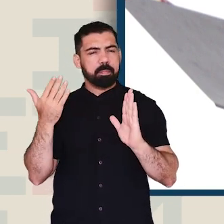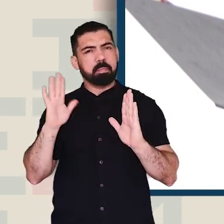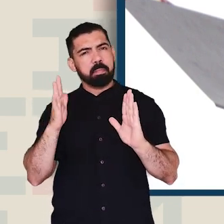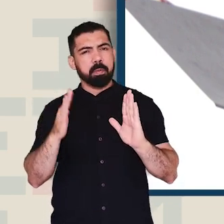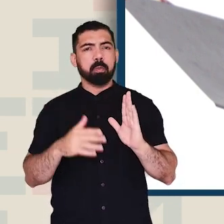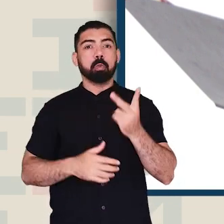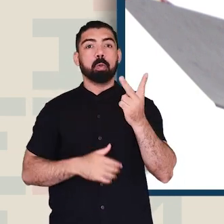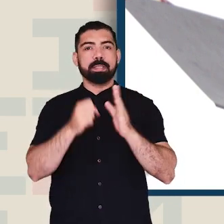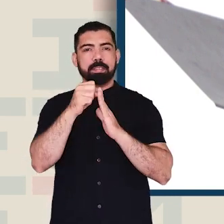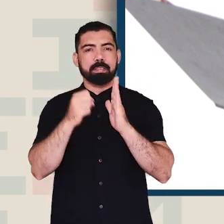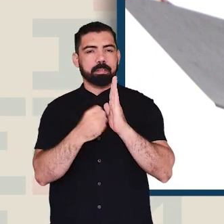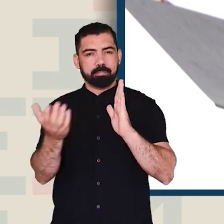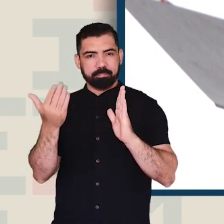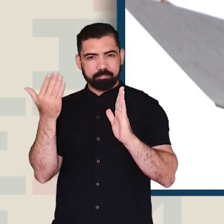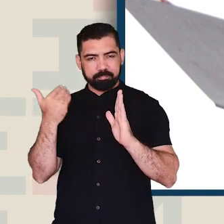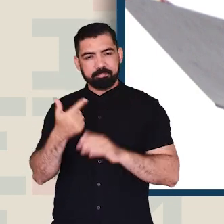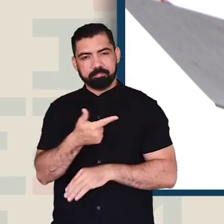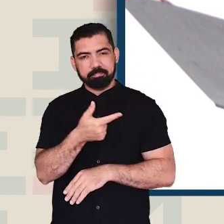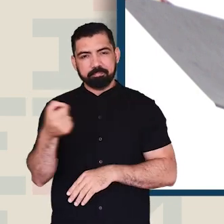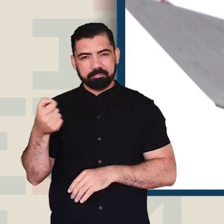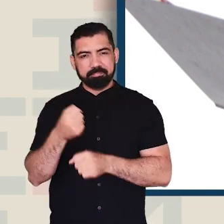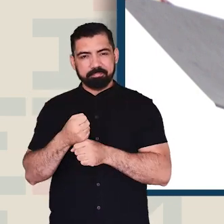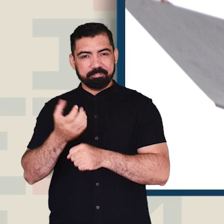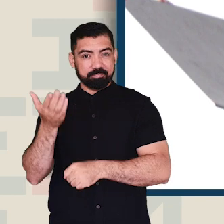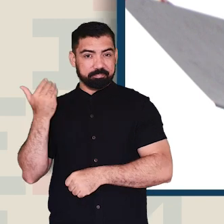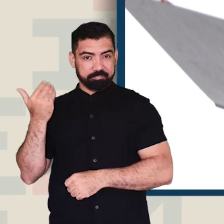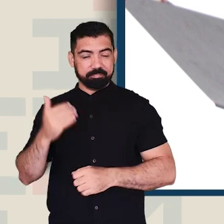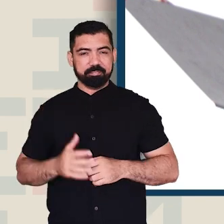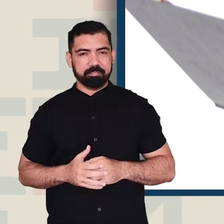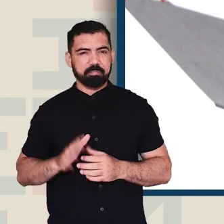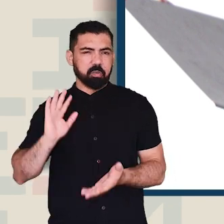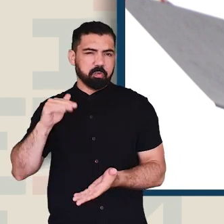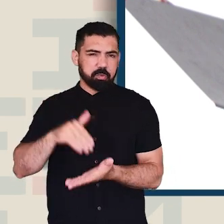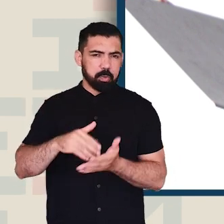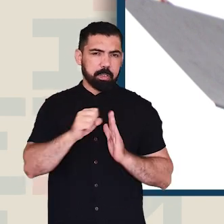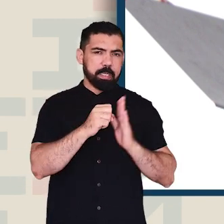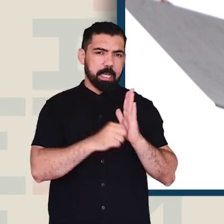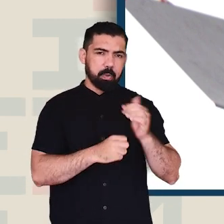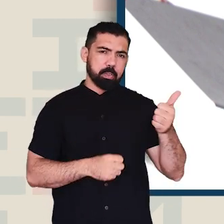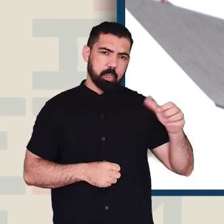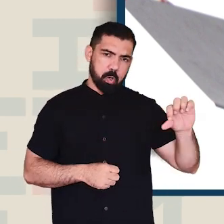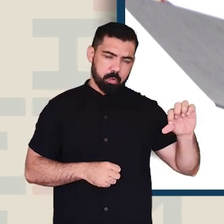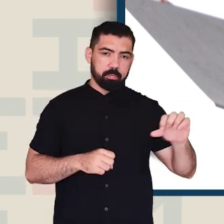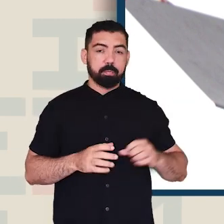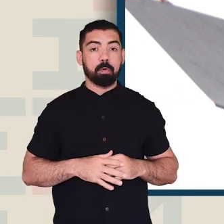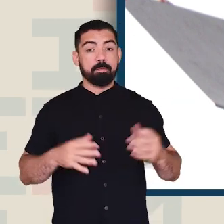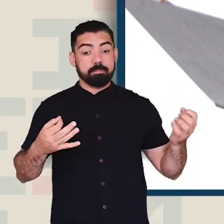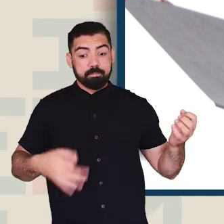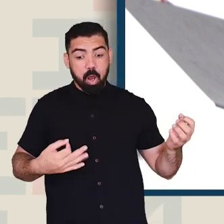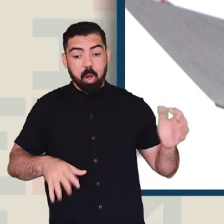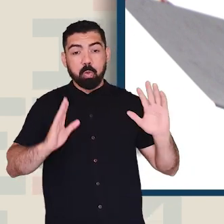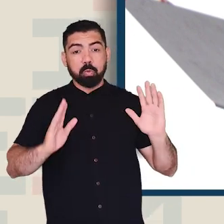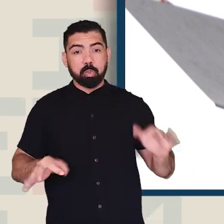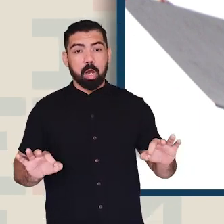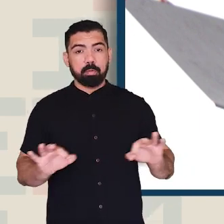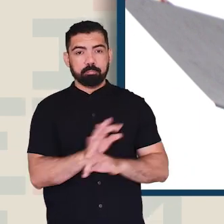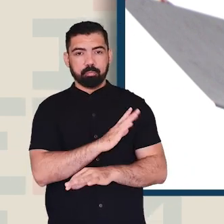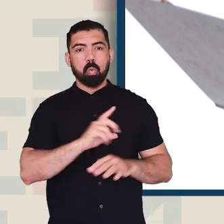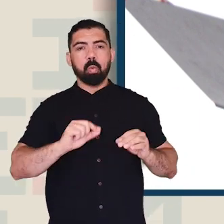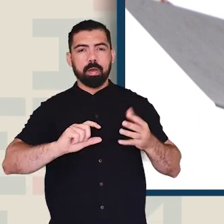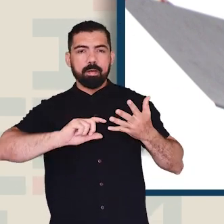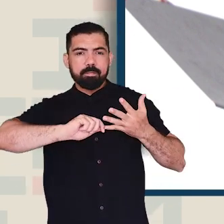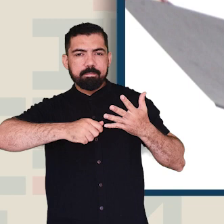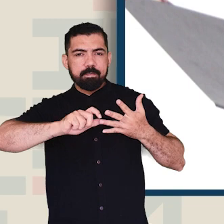2 séculos atrás, no finalzinho do século XIX, ele já tinha definido sua